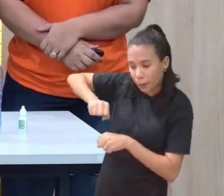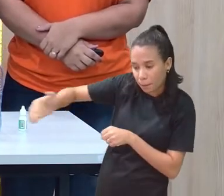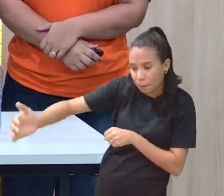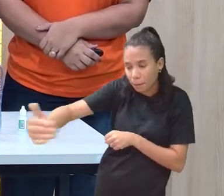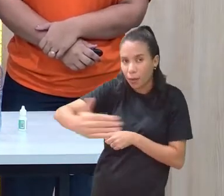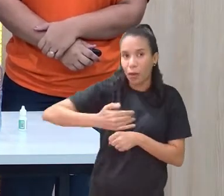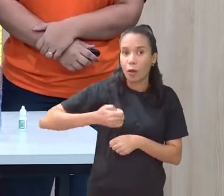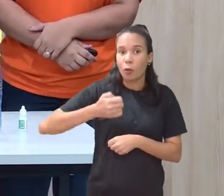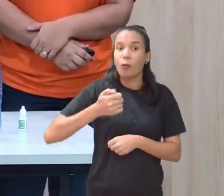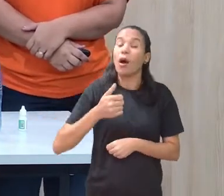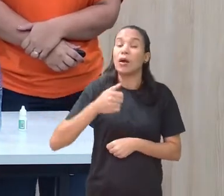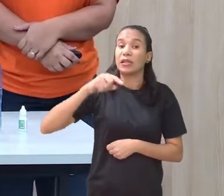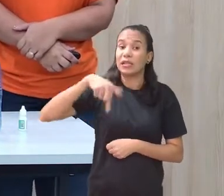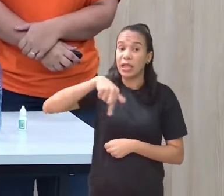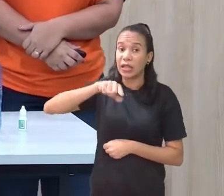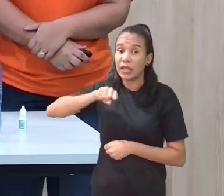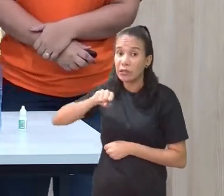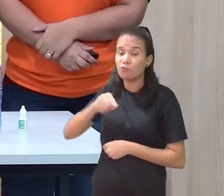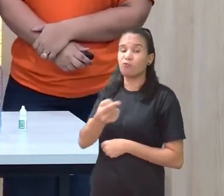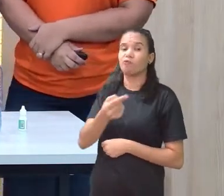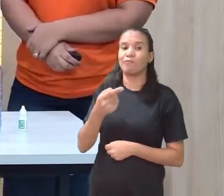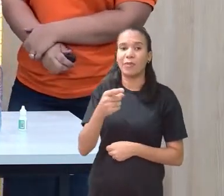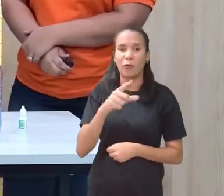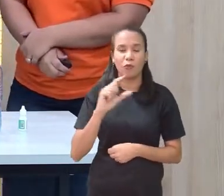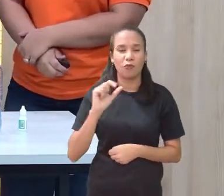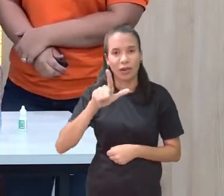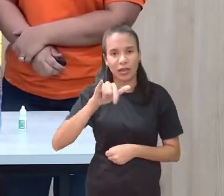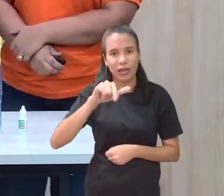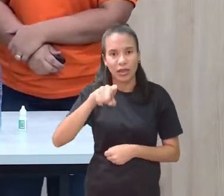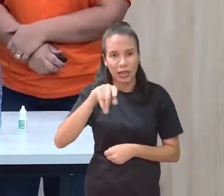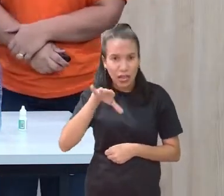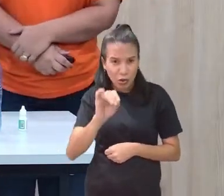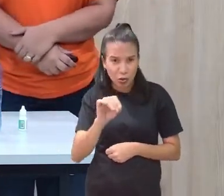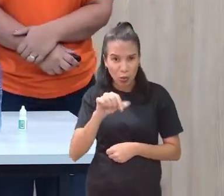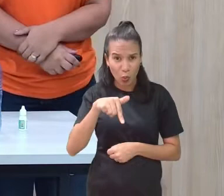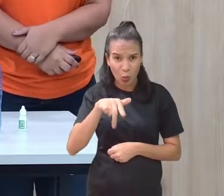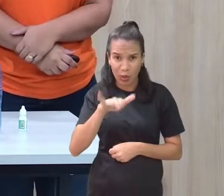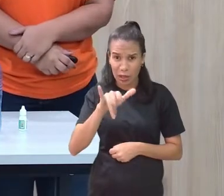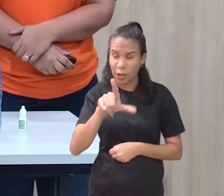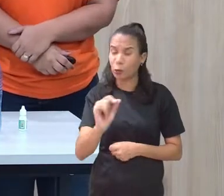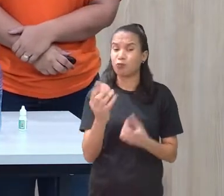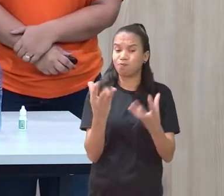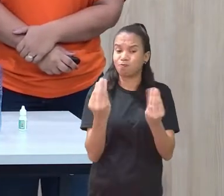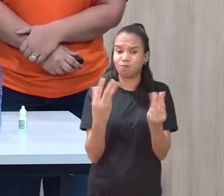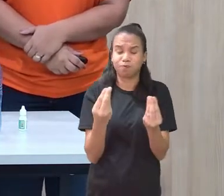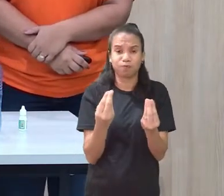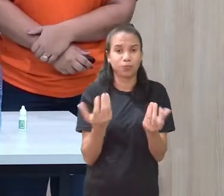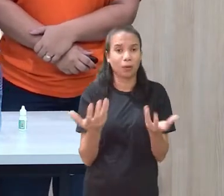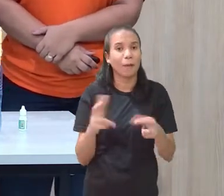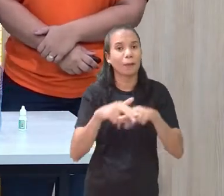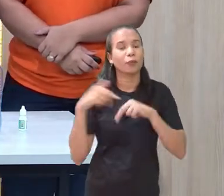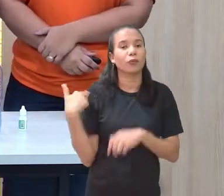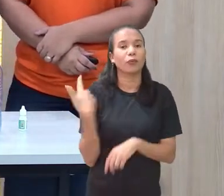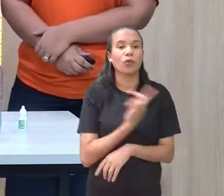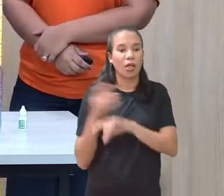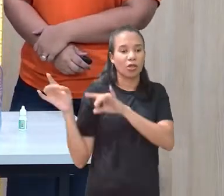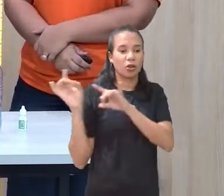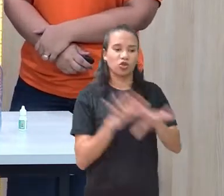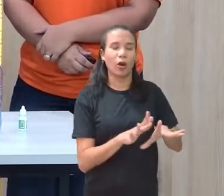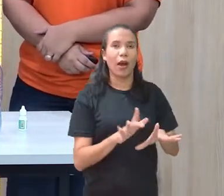mais de 7 toneladas de lixo. A gente não consegue nem imaginar quanto que é isso, né, professora? Pois é, professora. É muita coisa. Então, em vez de a gente